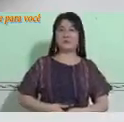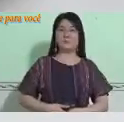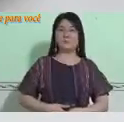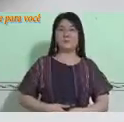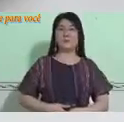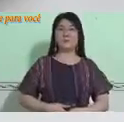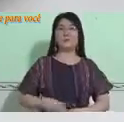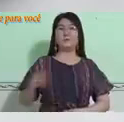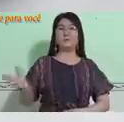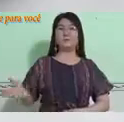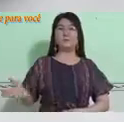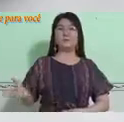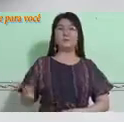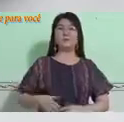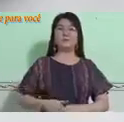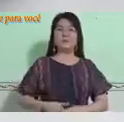SPSIALMNTENOCASODE, candidíase.